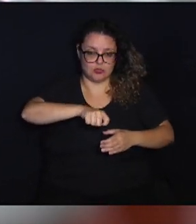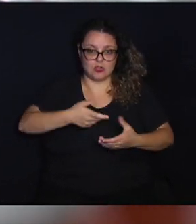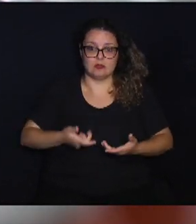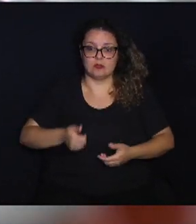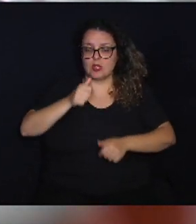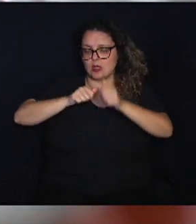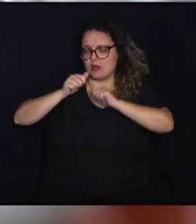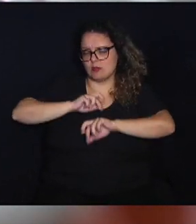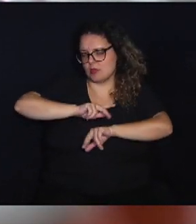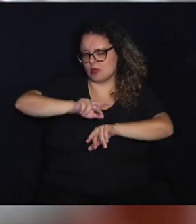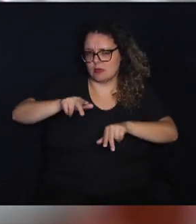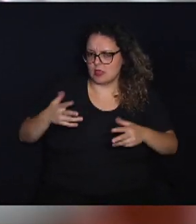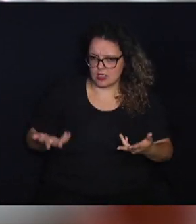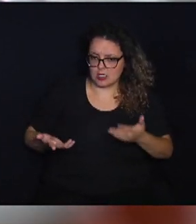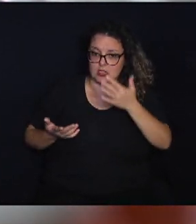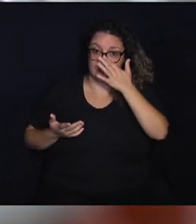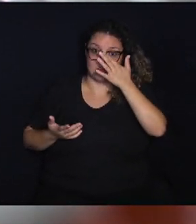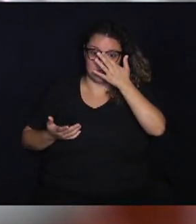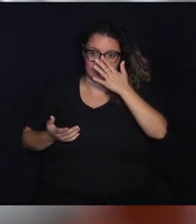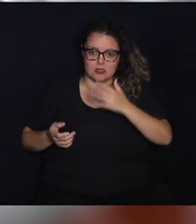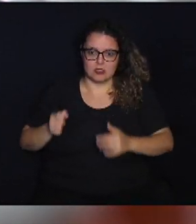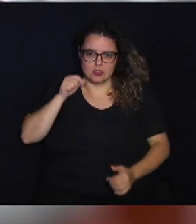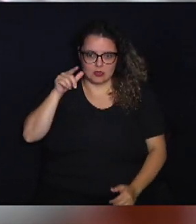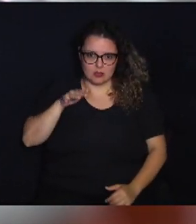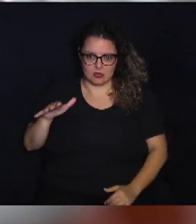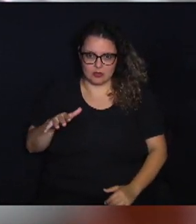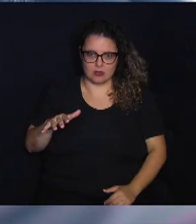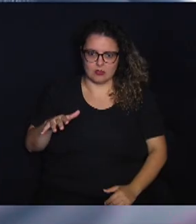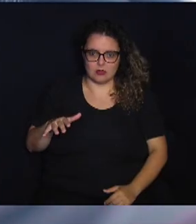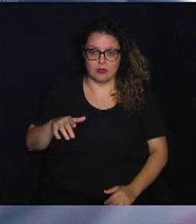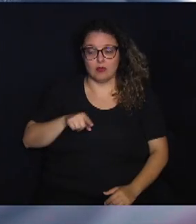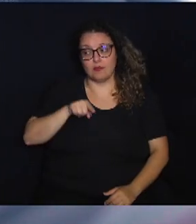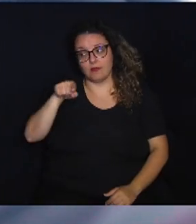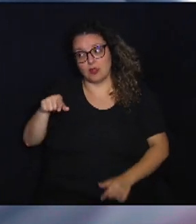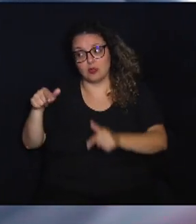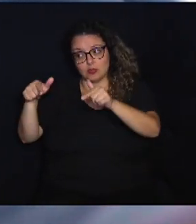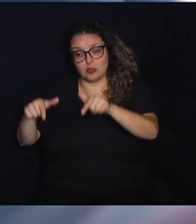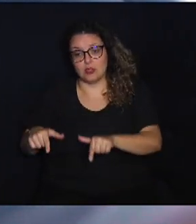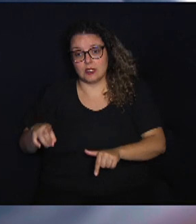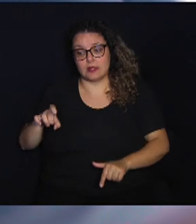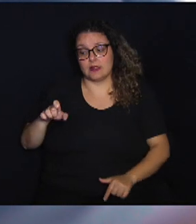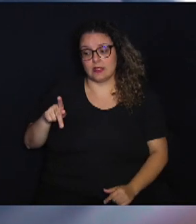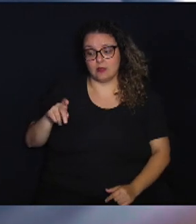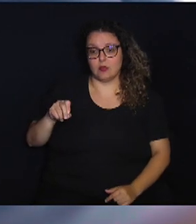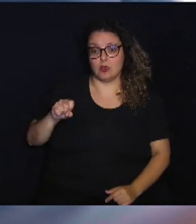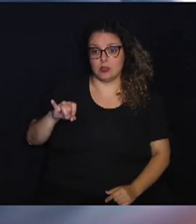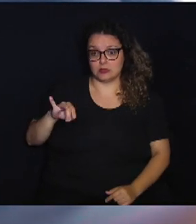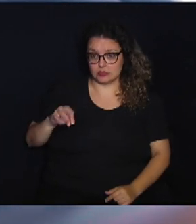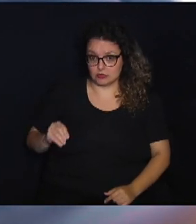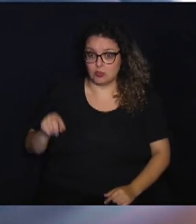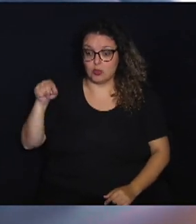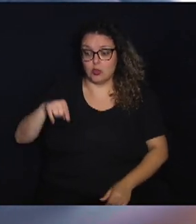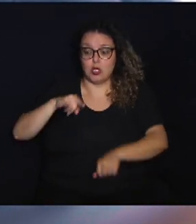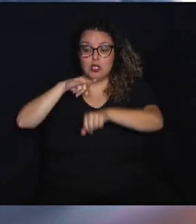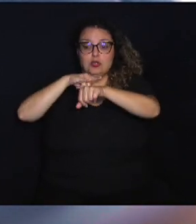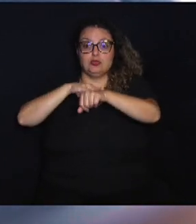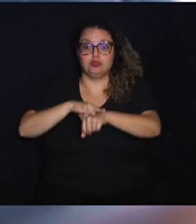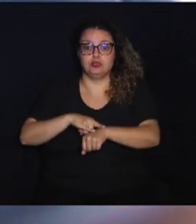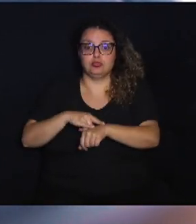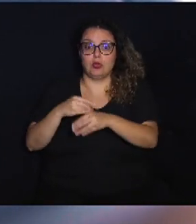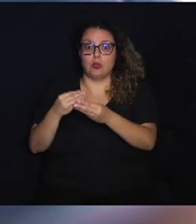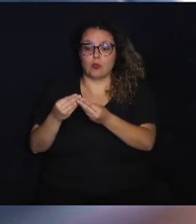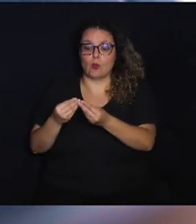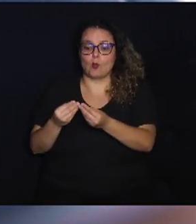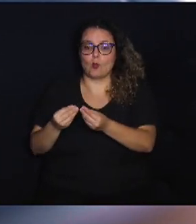de uma maneira geral, onde o rato passou no depósito, aquela urina do rato, ela desidratou,